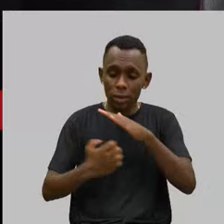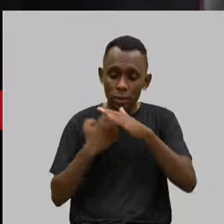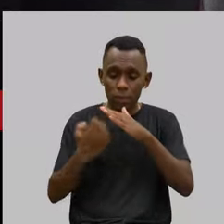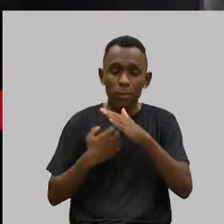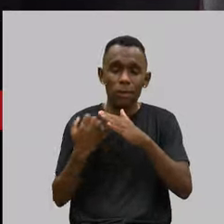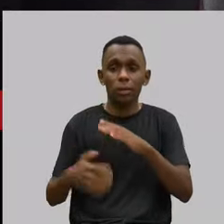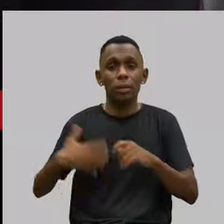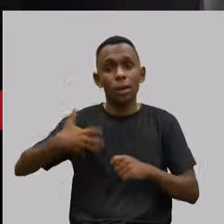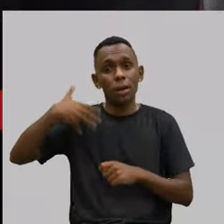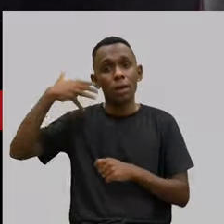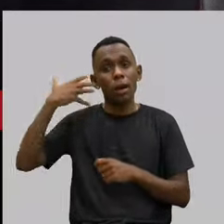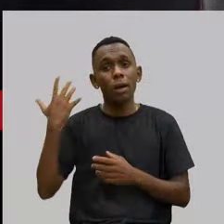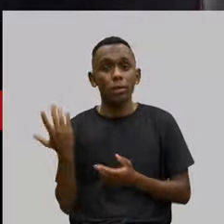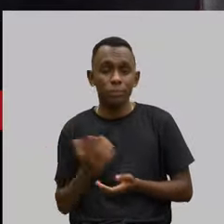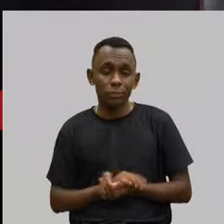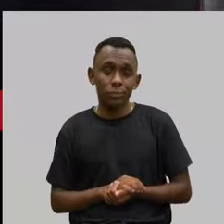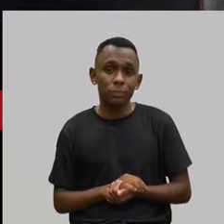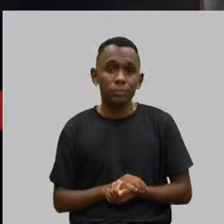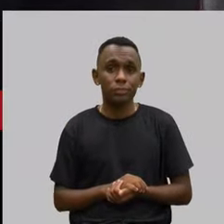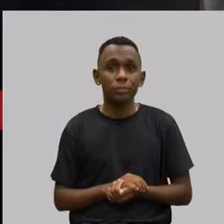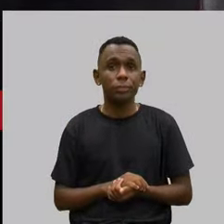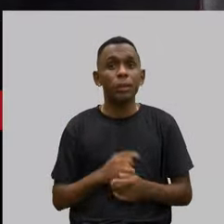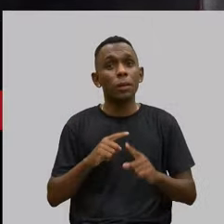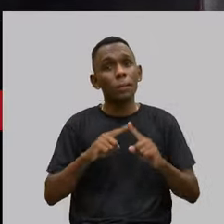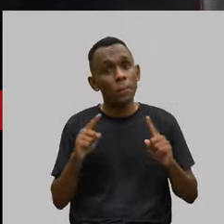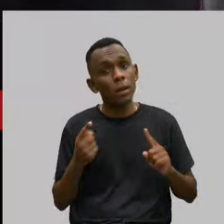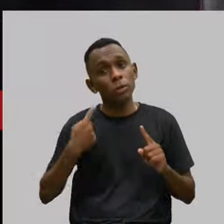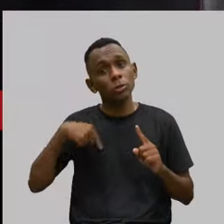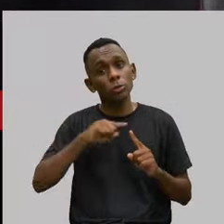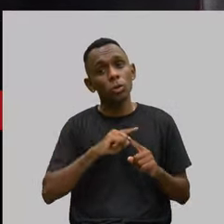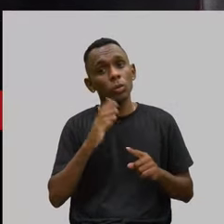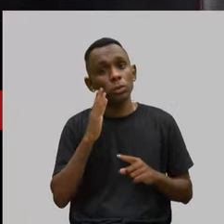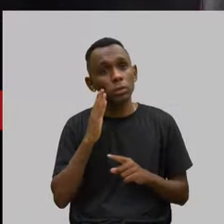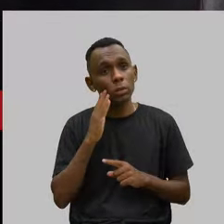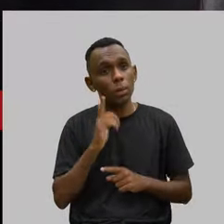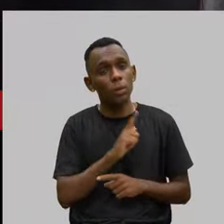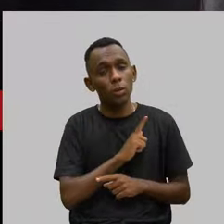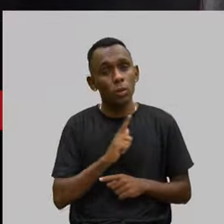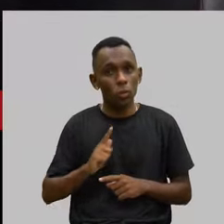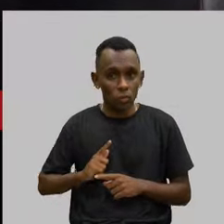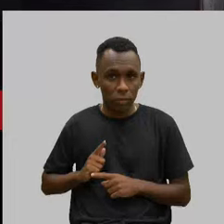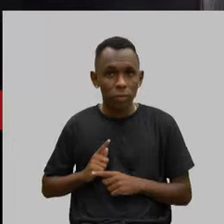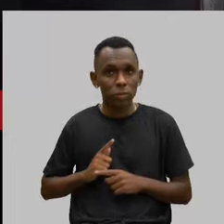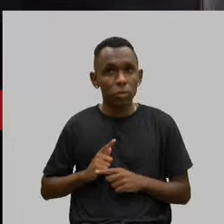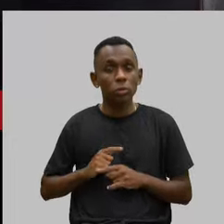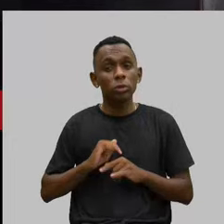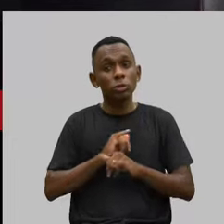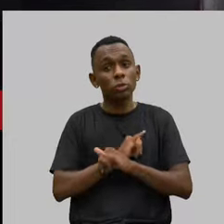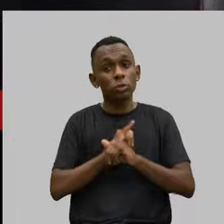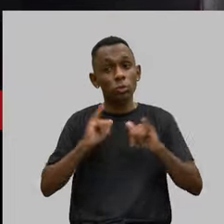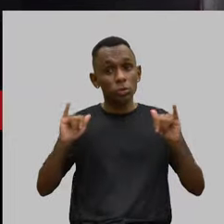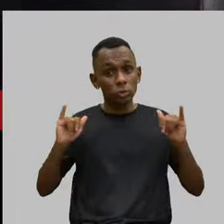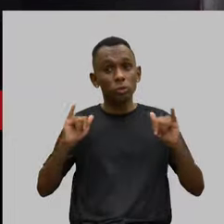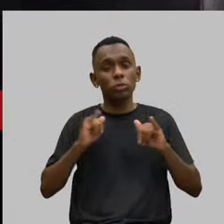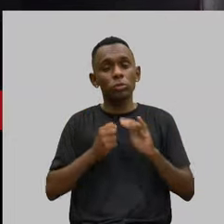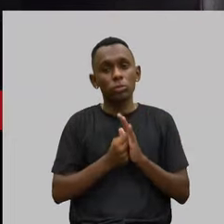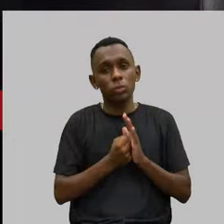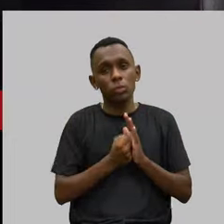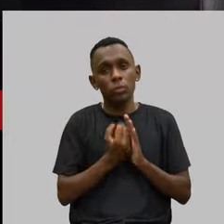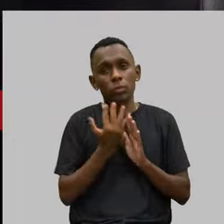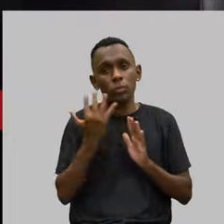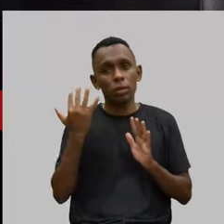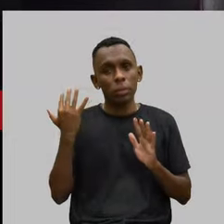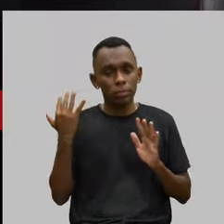esse serviço quando a gente sabe que o governo eh anunciou tantas e tantas vezes